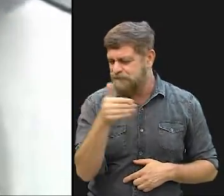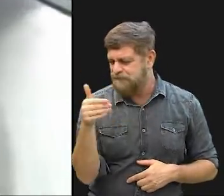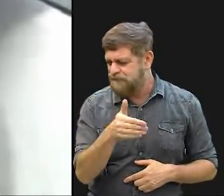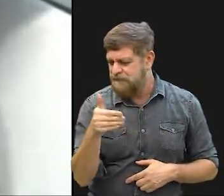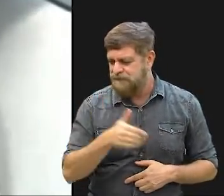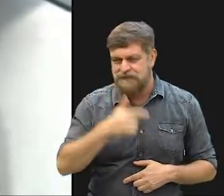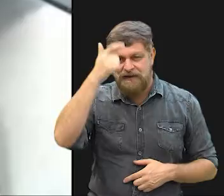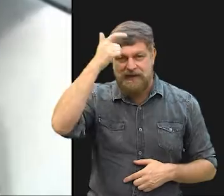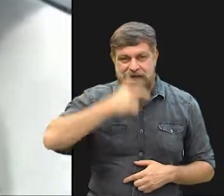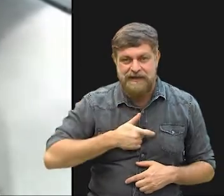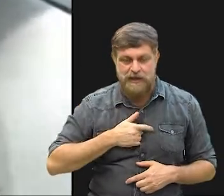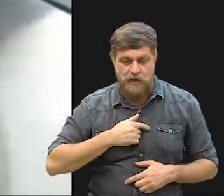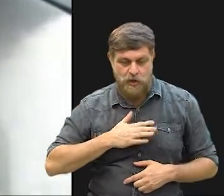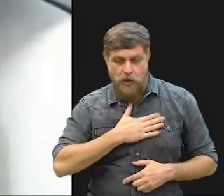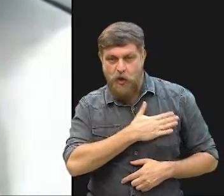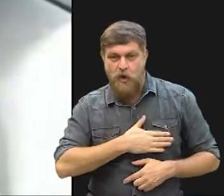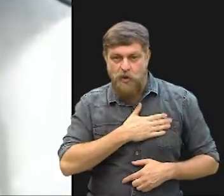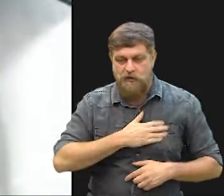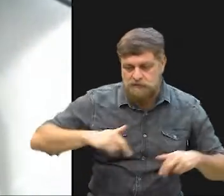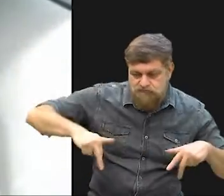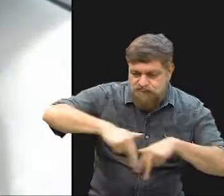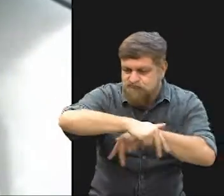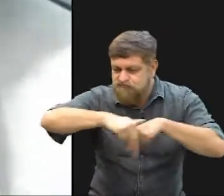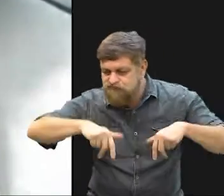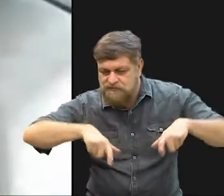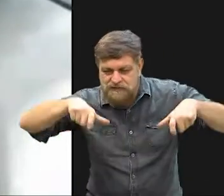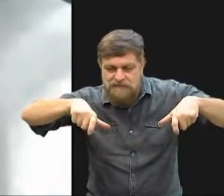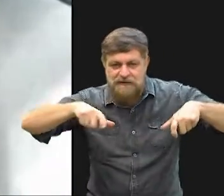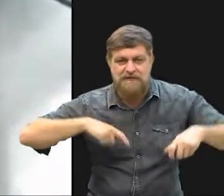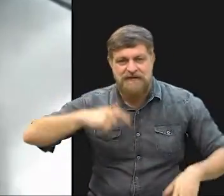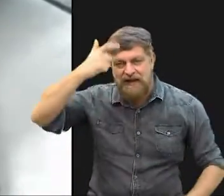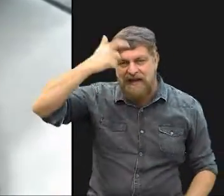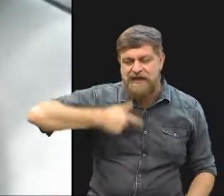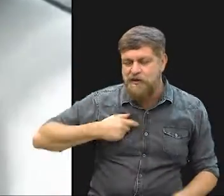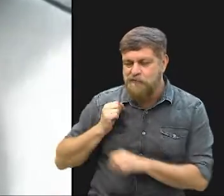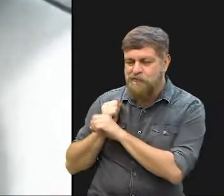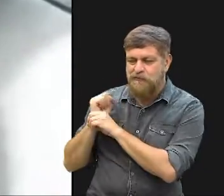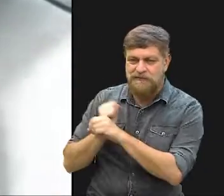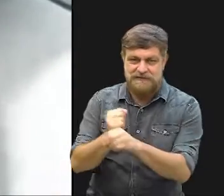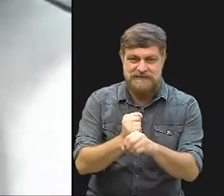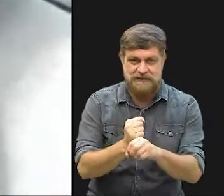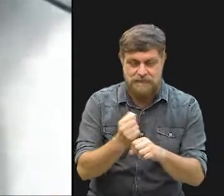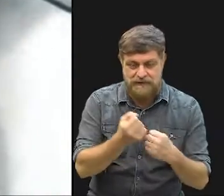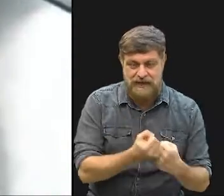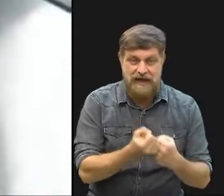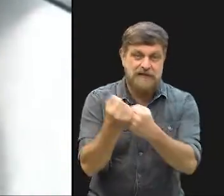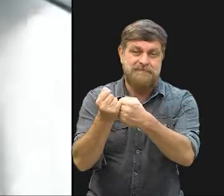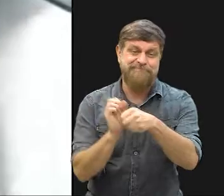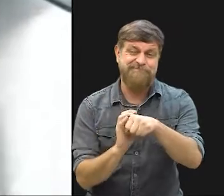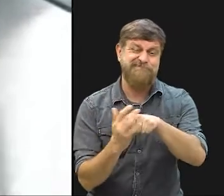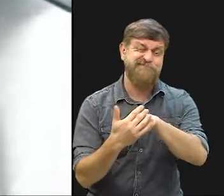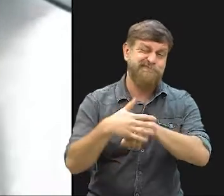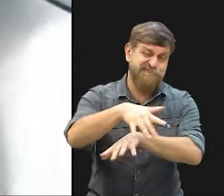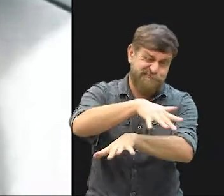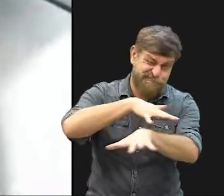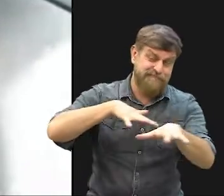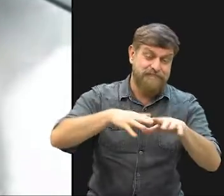sou peão, que eu gosto de ficar em campo, que eu gosto. Fiquei muito tempo para ajudar. Teve a pandemia, então